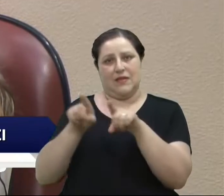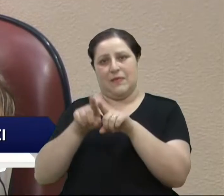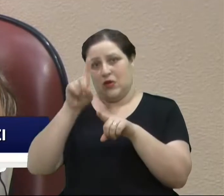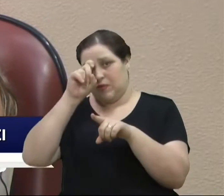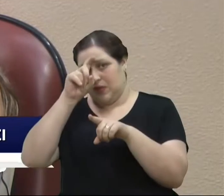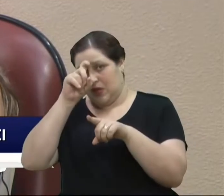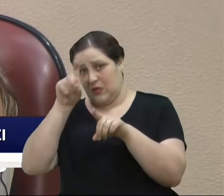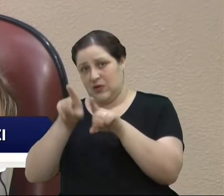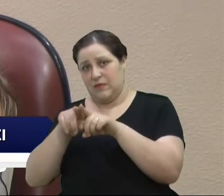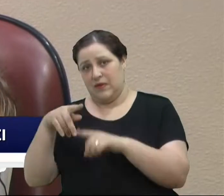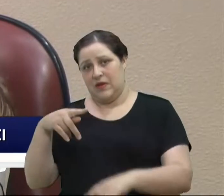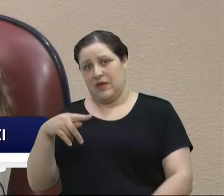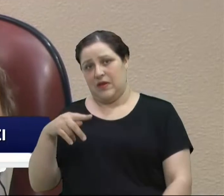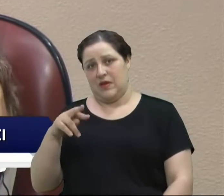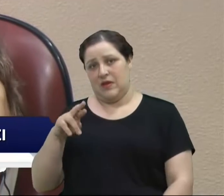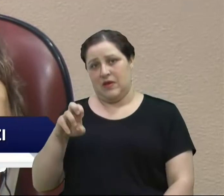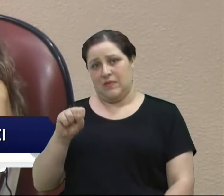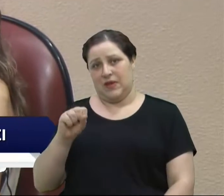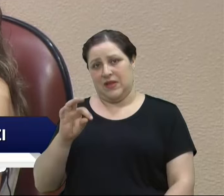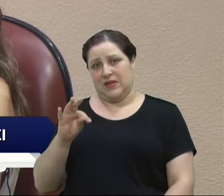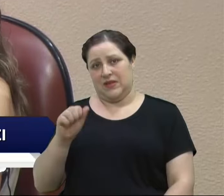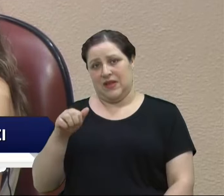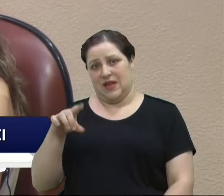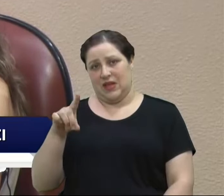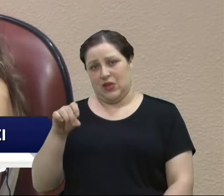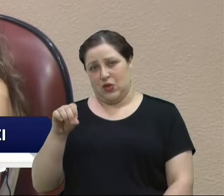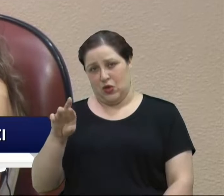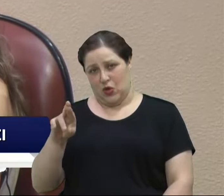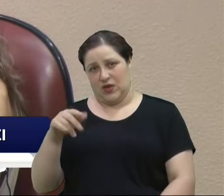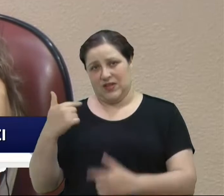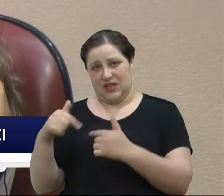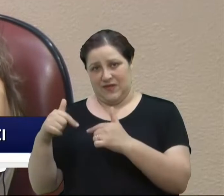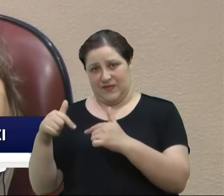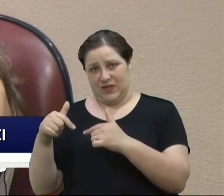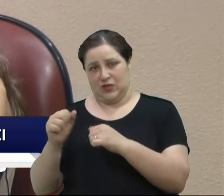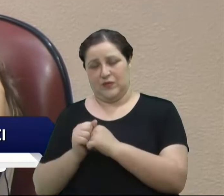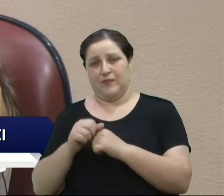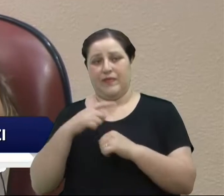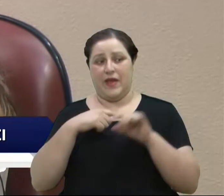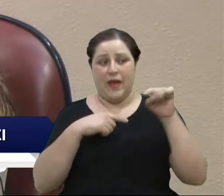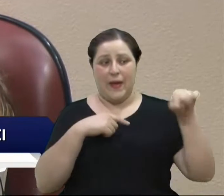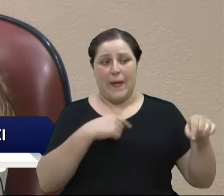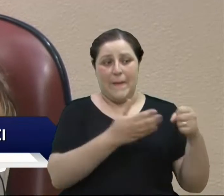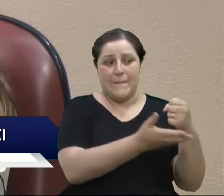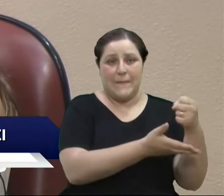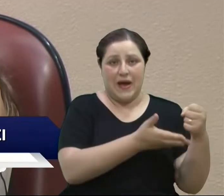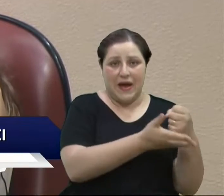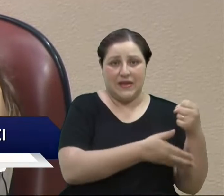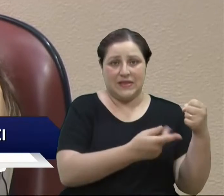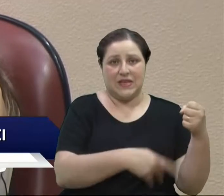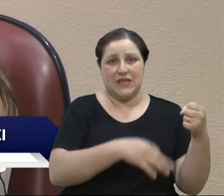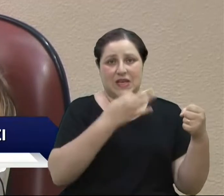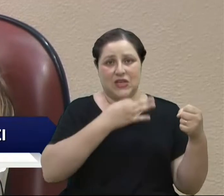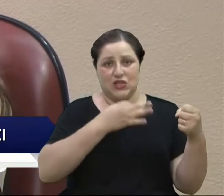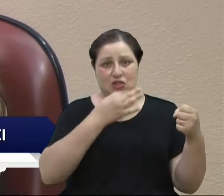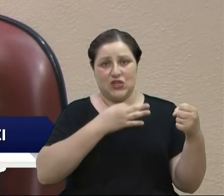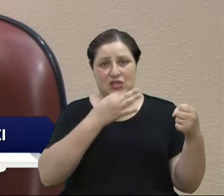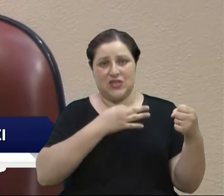de serviços. Mas a básica é a atenção básica. Na nossa cidade, nós estamos